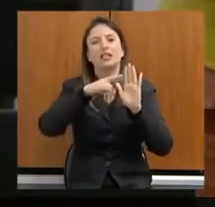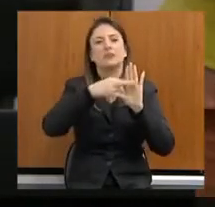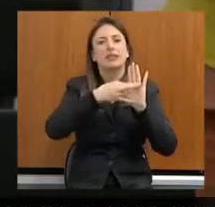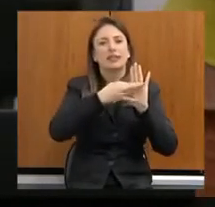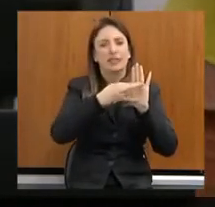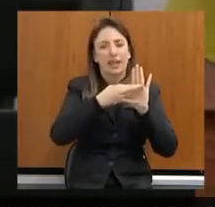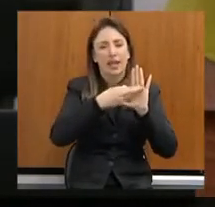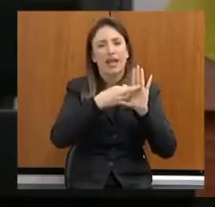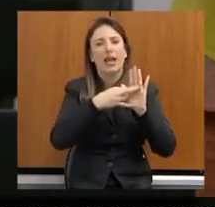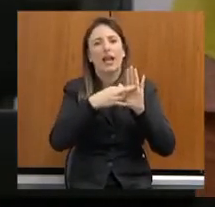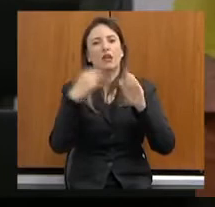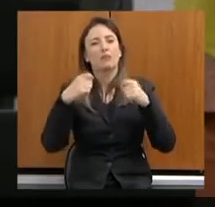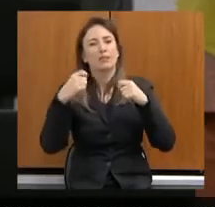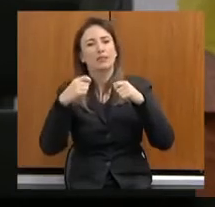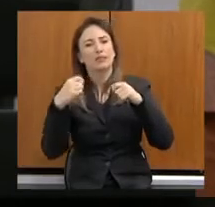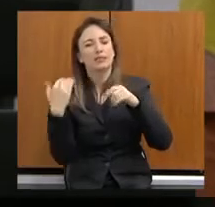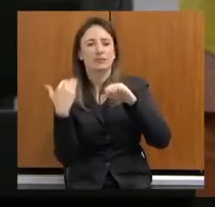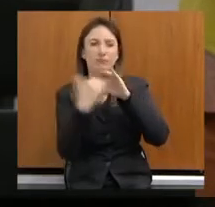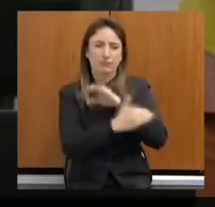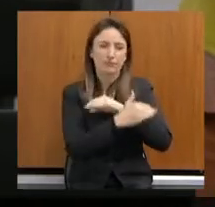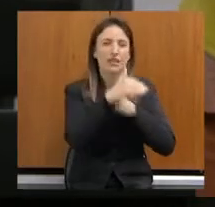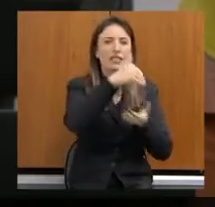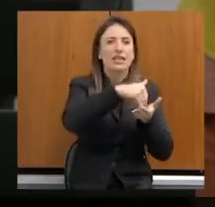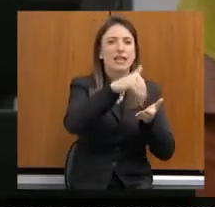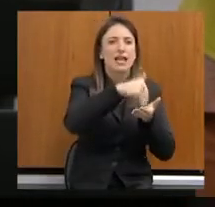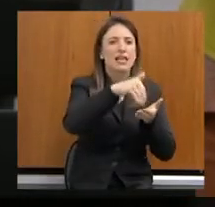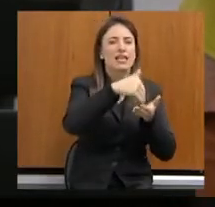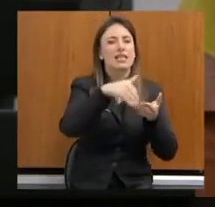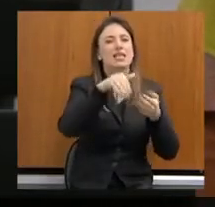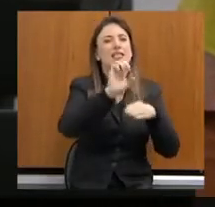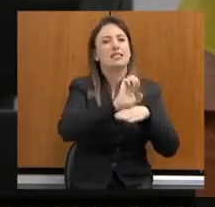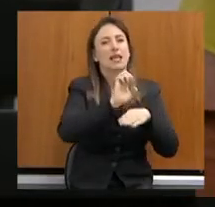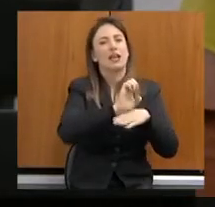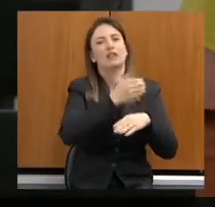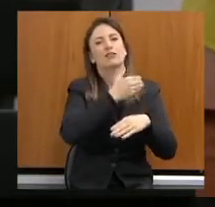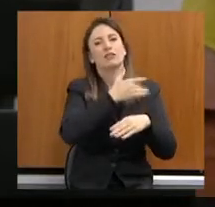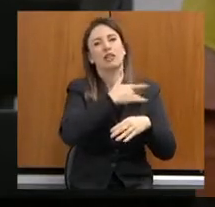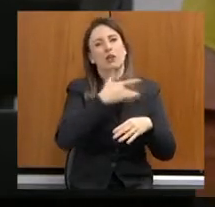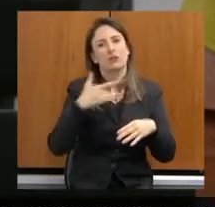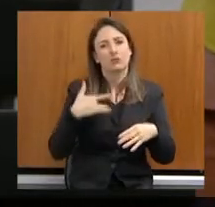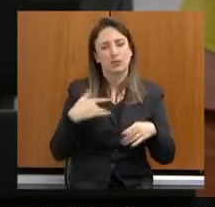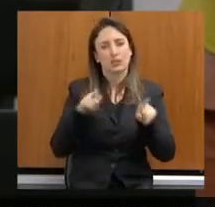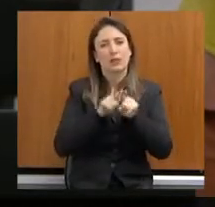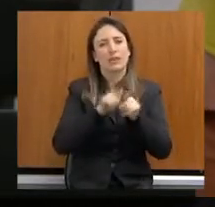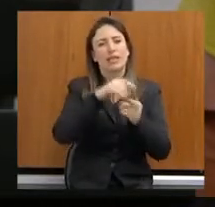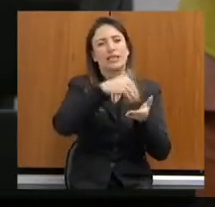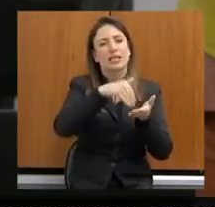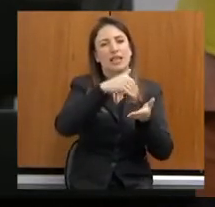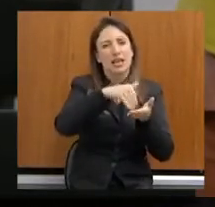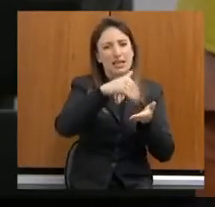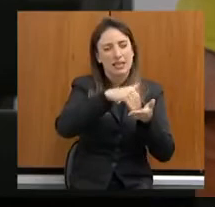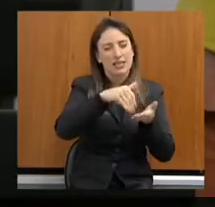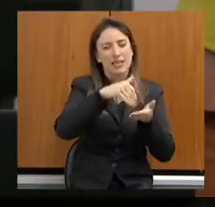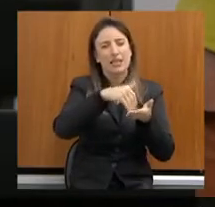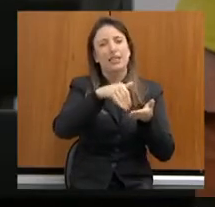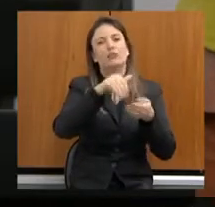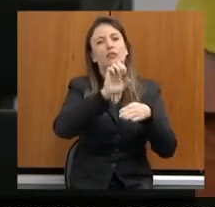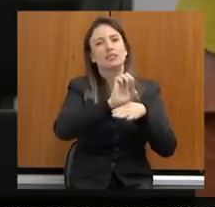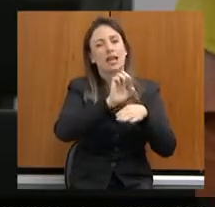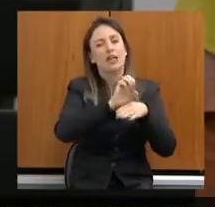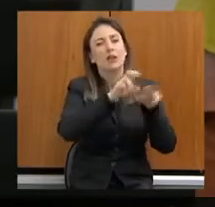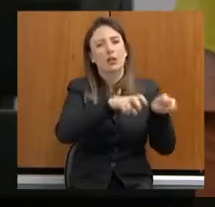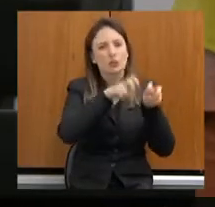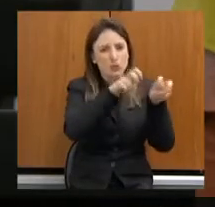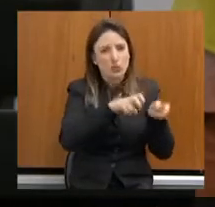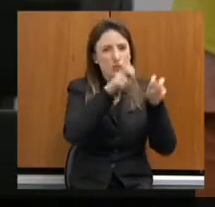encaminhada à Secretaria de Estado da Saúde E aí a secretaria de estado da agricultura pecuária e